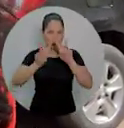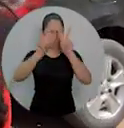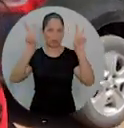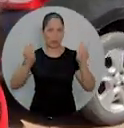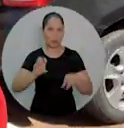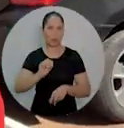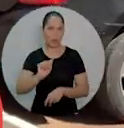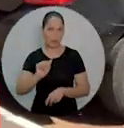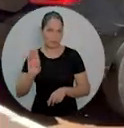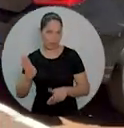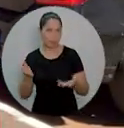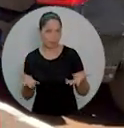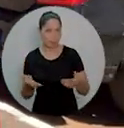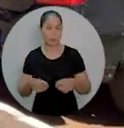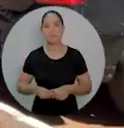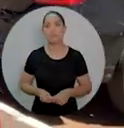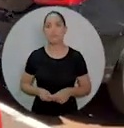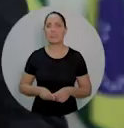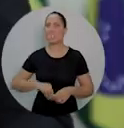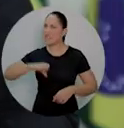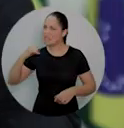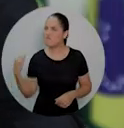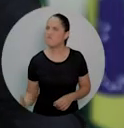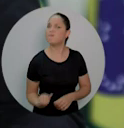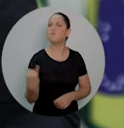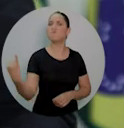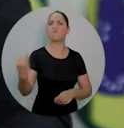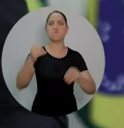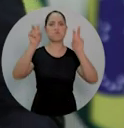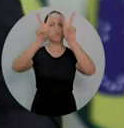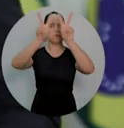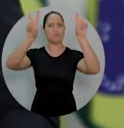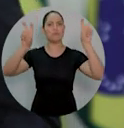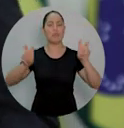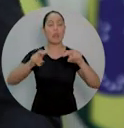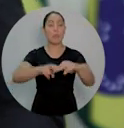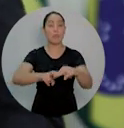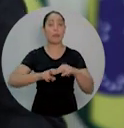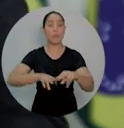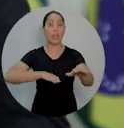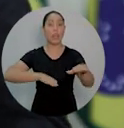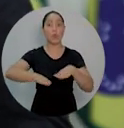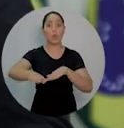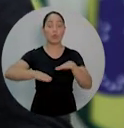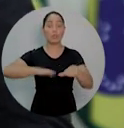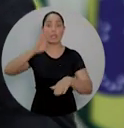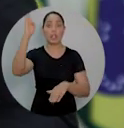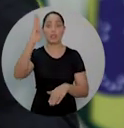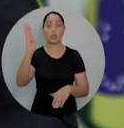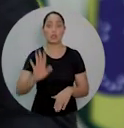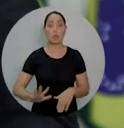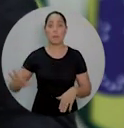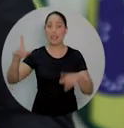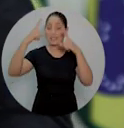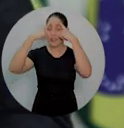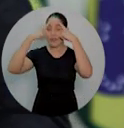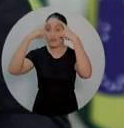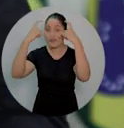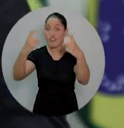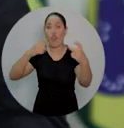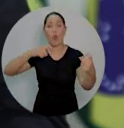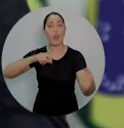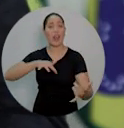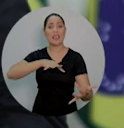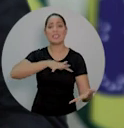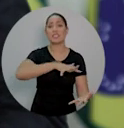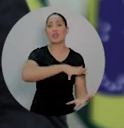também para a Ordem dos Advogados do Brasil? De extrema relevância. O trânsito brasileiro é um dos mais violentos do